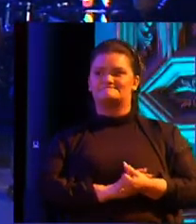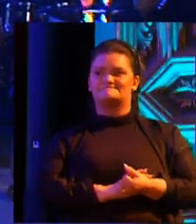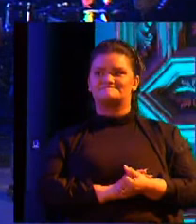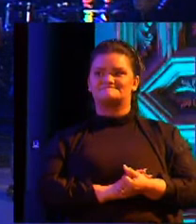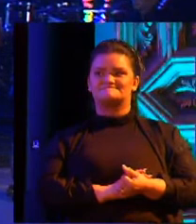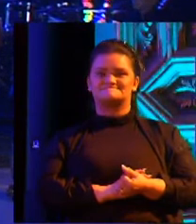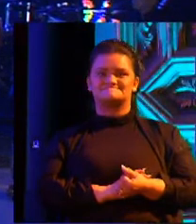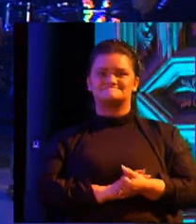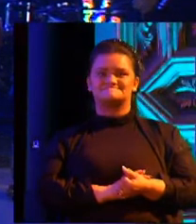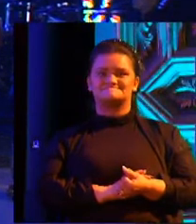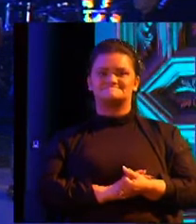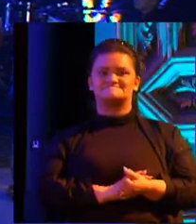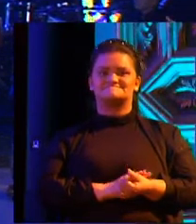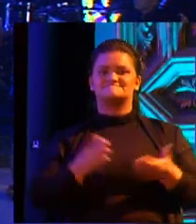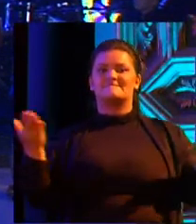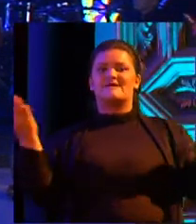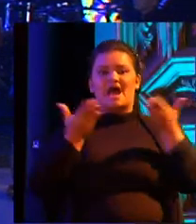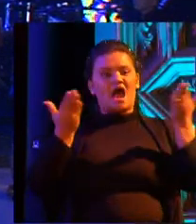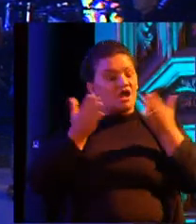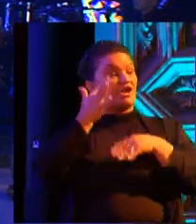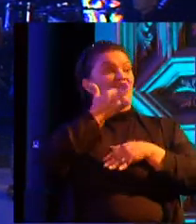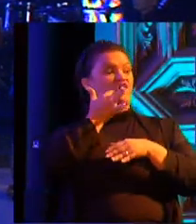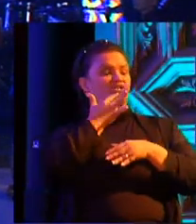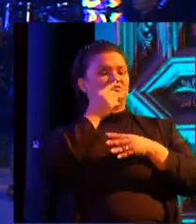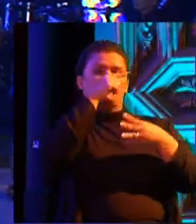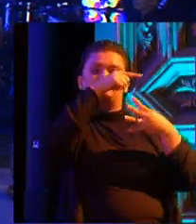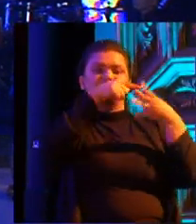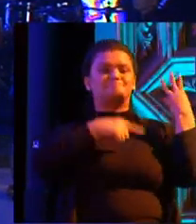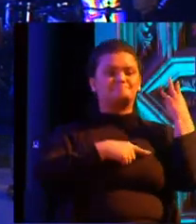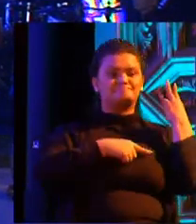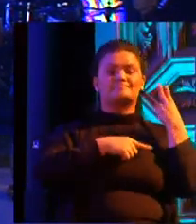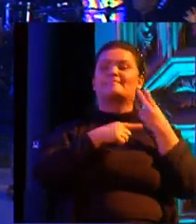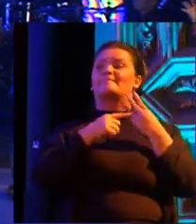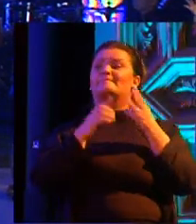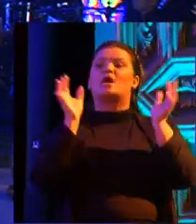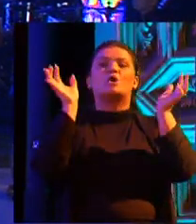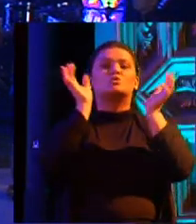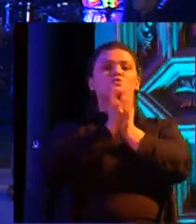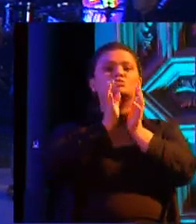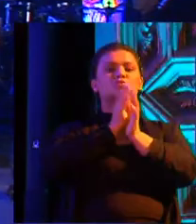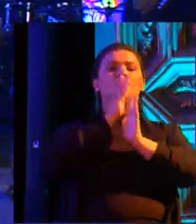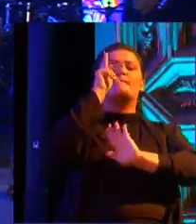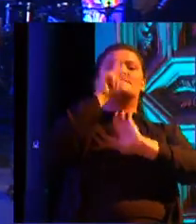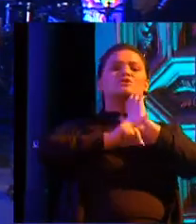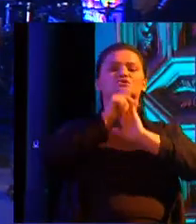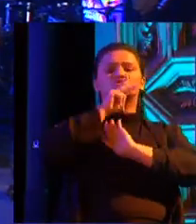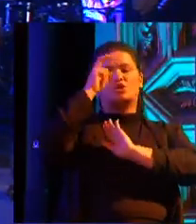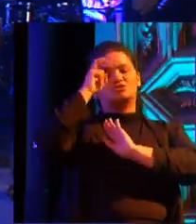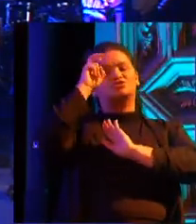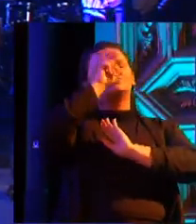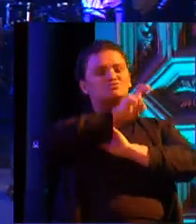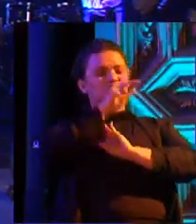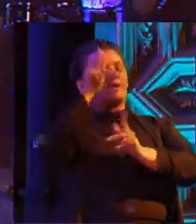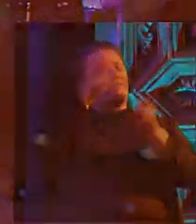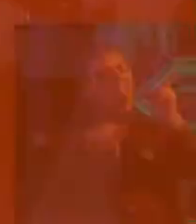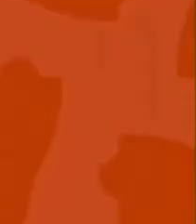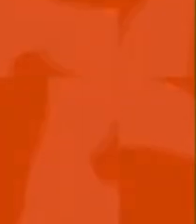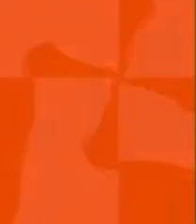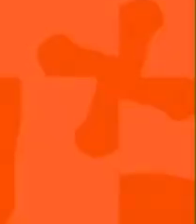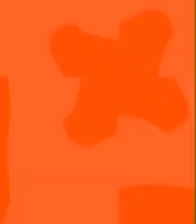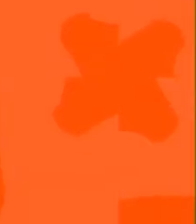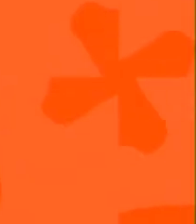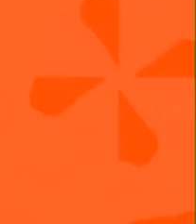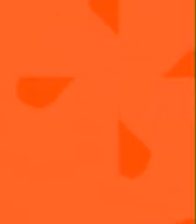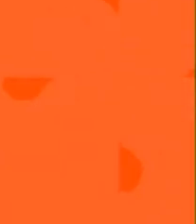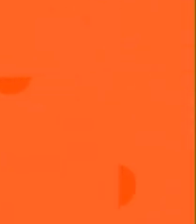Nós vamos conhecer agora os indicados da categoria Projeto de Cultura Popular.